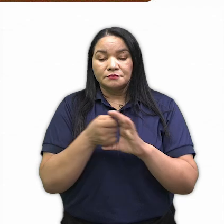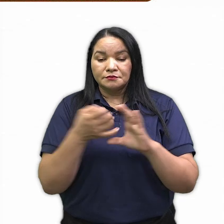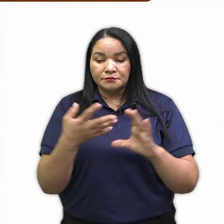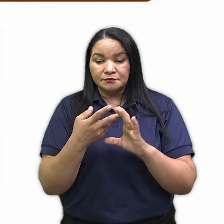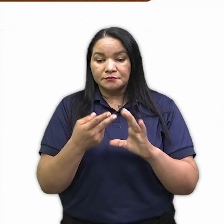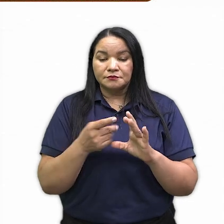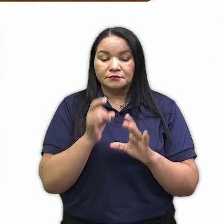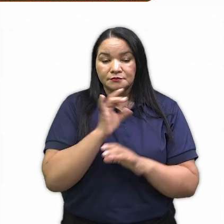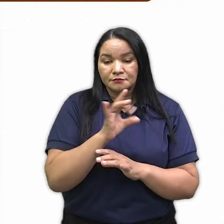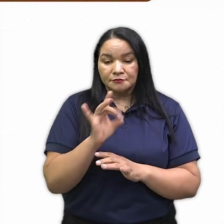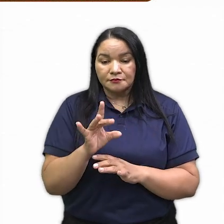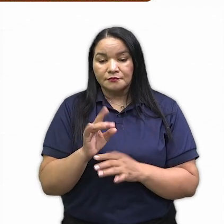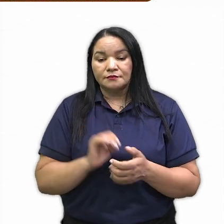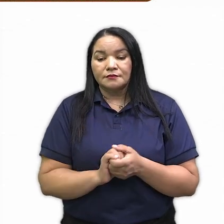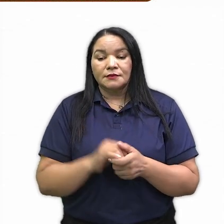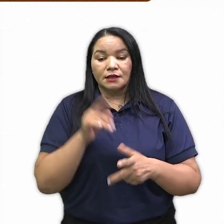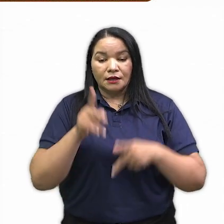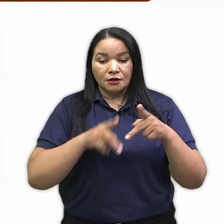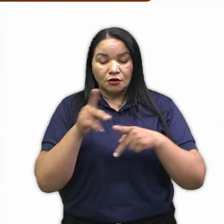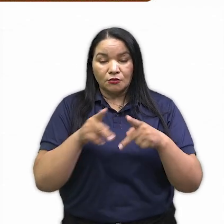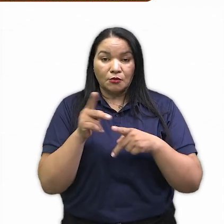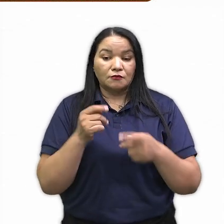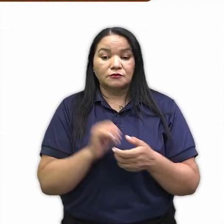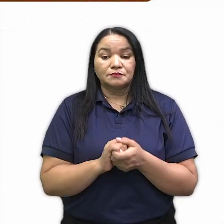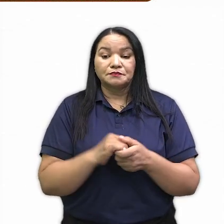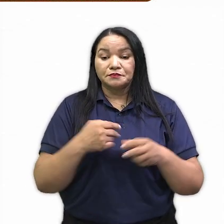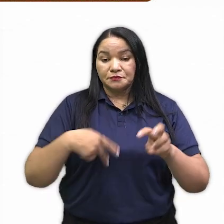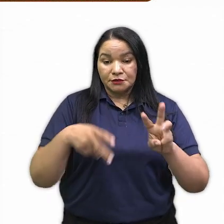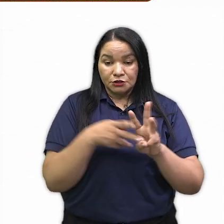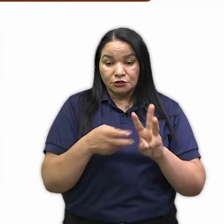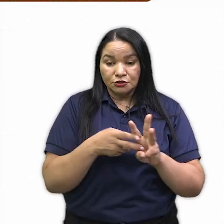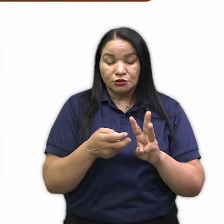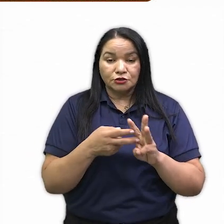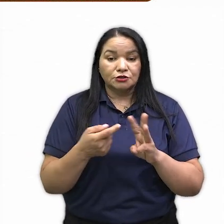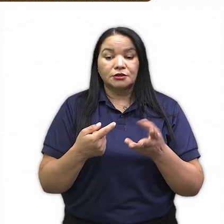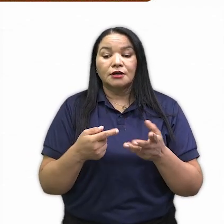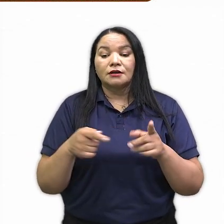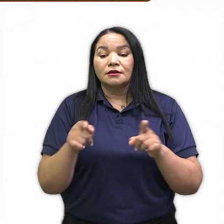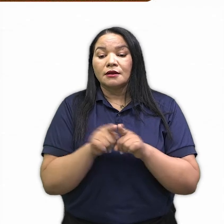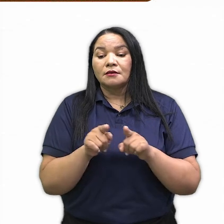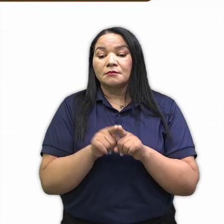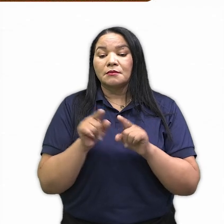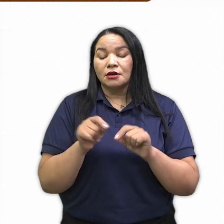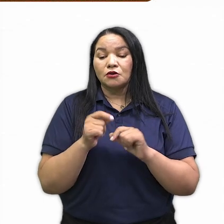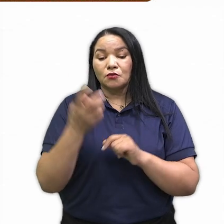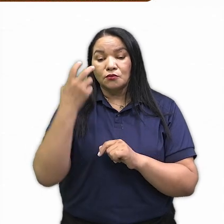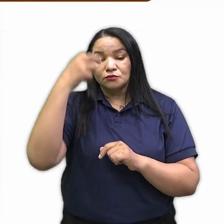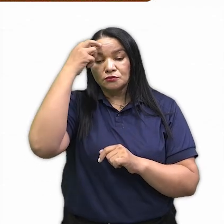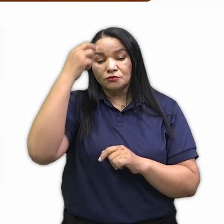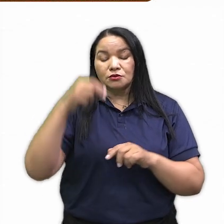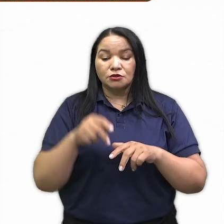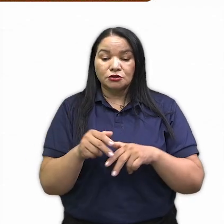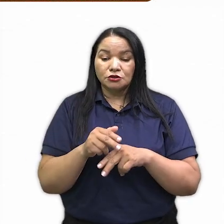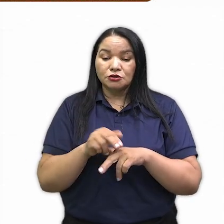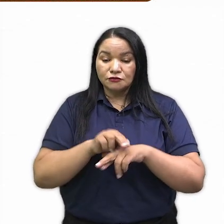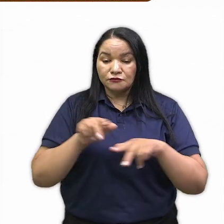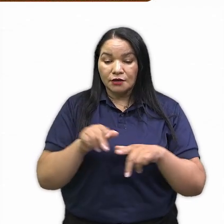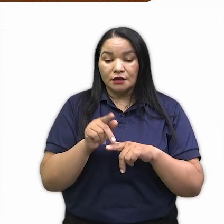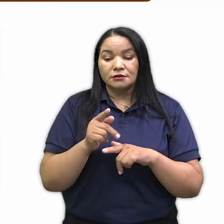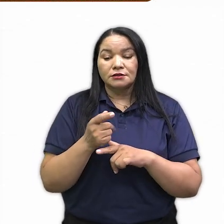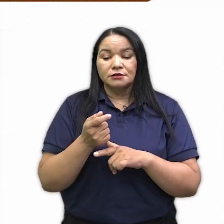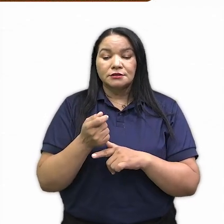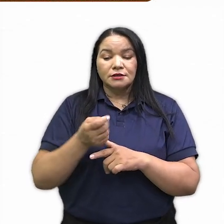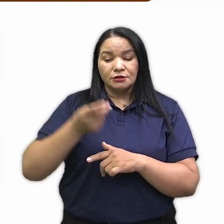Os aborígenes, eles são povos indígenas da Austrália, que vão ser muito conhecidos pelas suas culturas diversas e